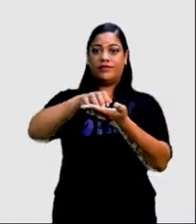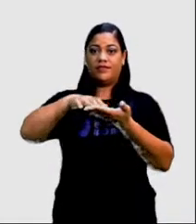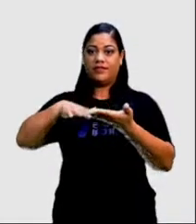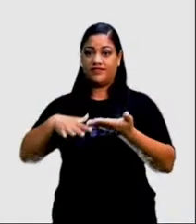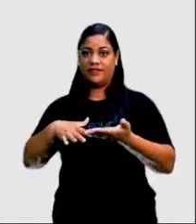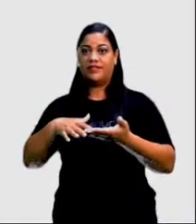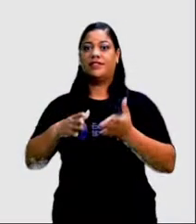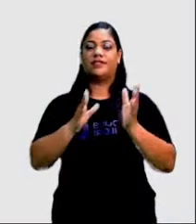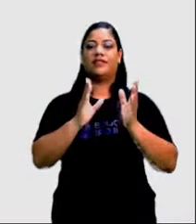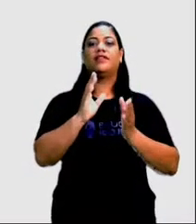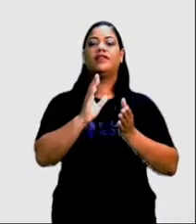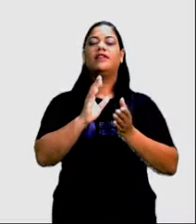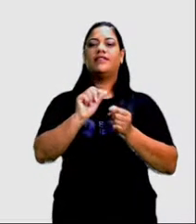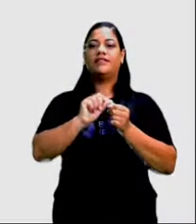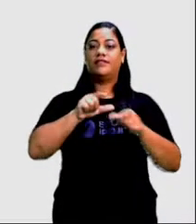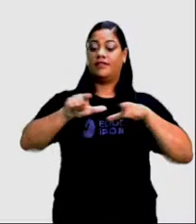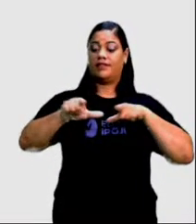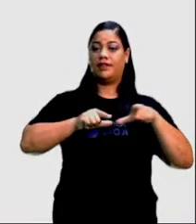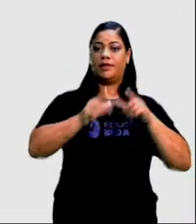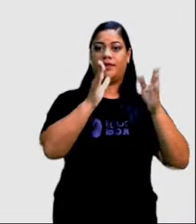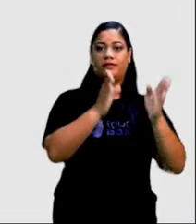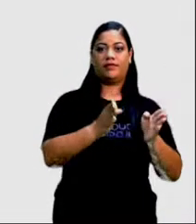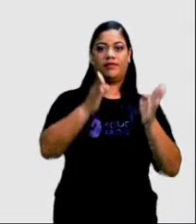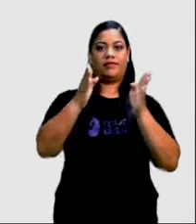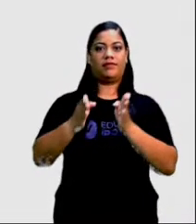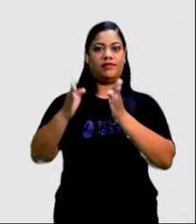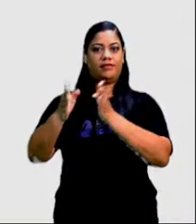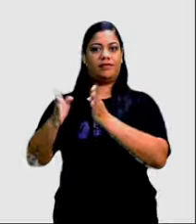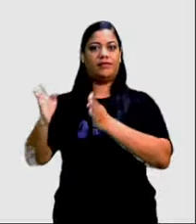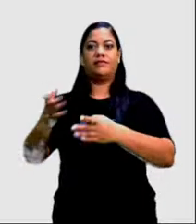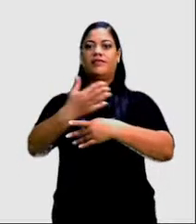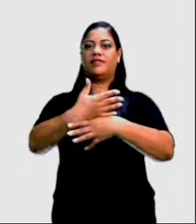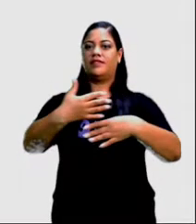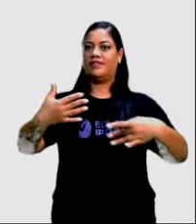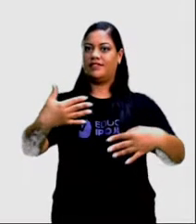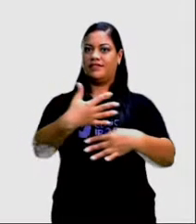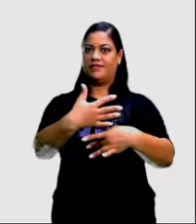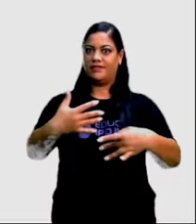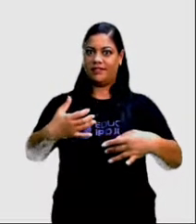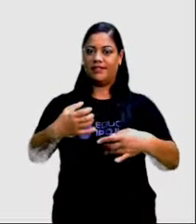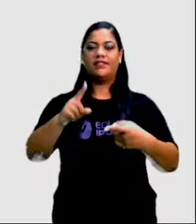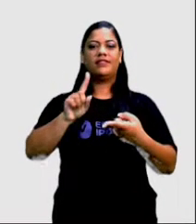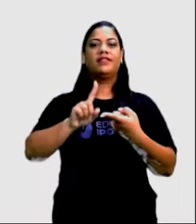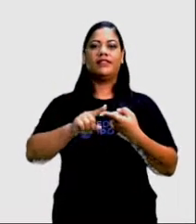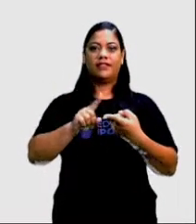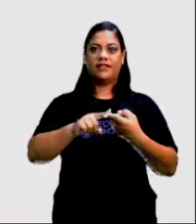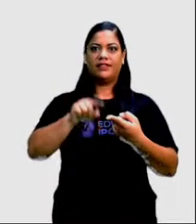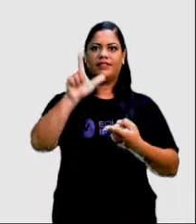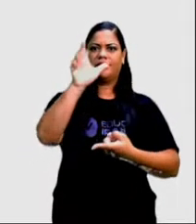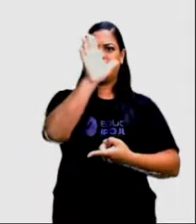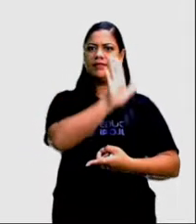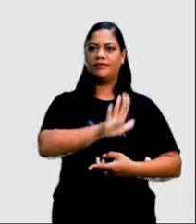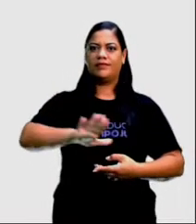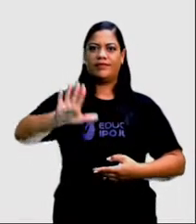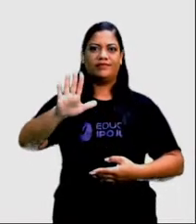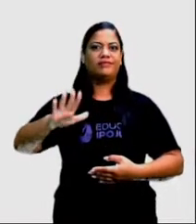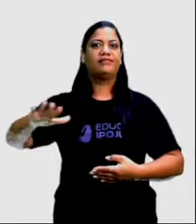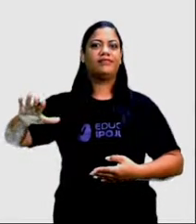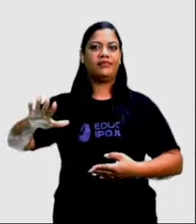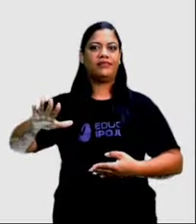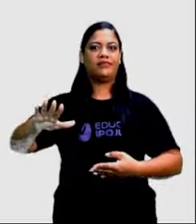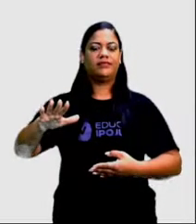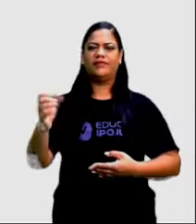atividades manufatureiras surgidas nos centros urbanos e também no litoral brasileiro. Começou a surgir